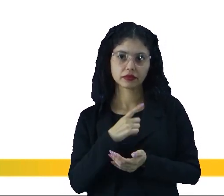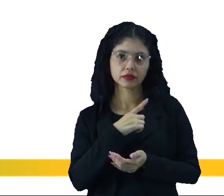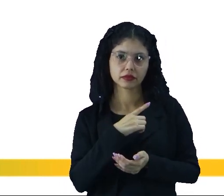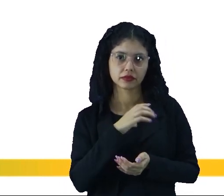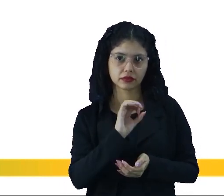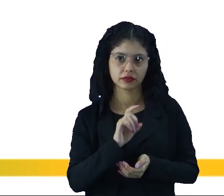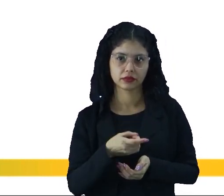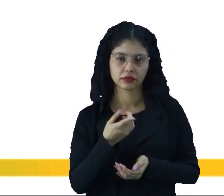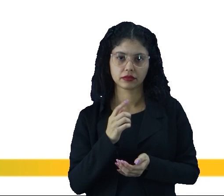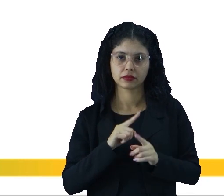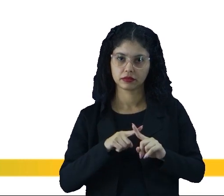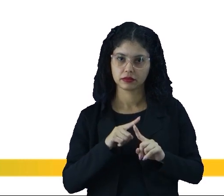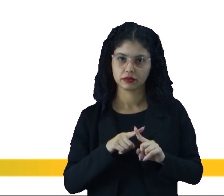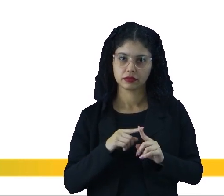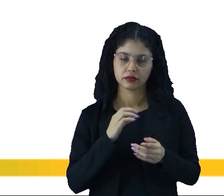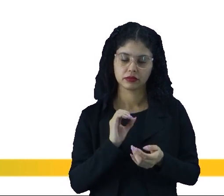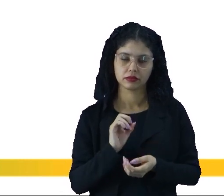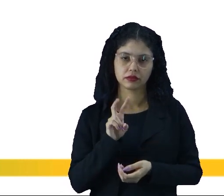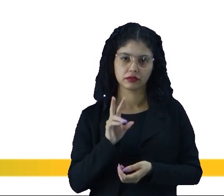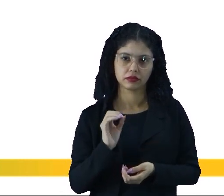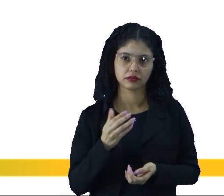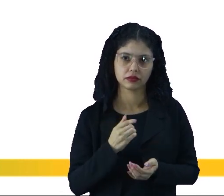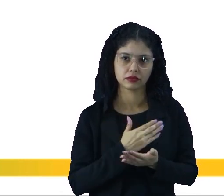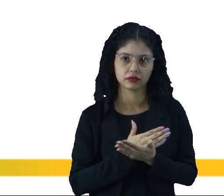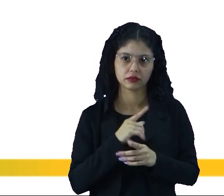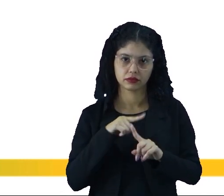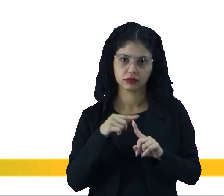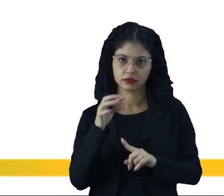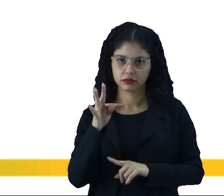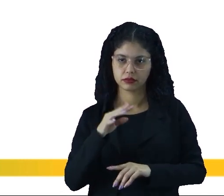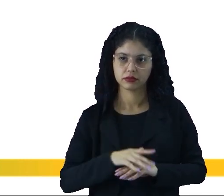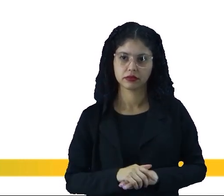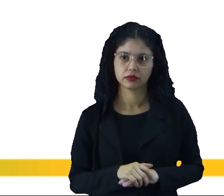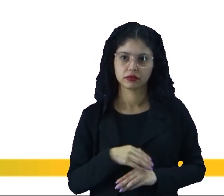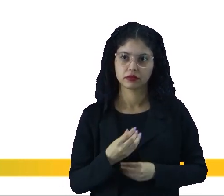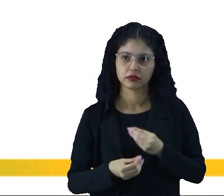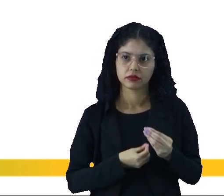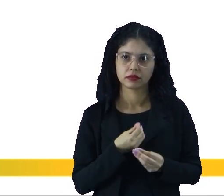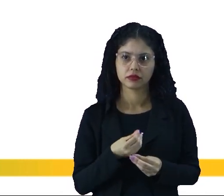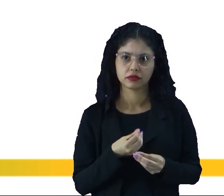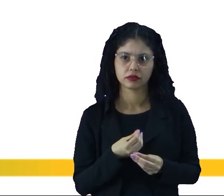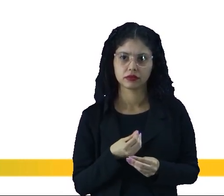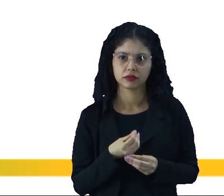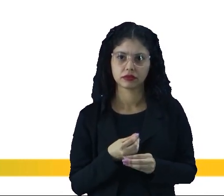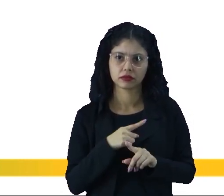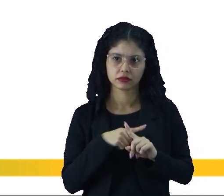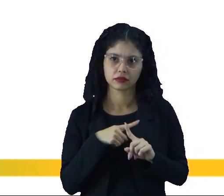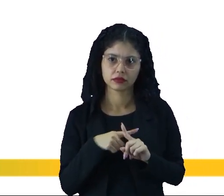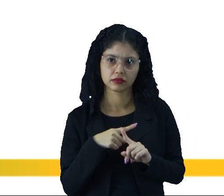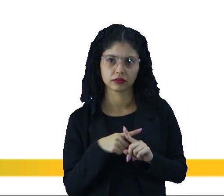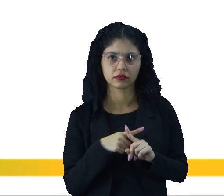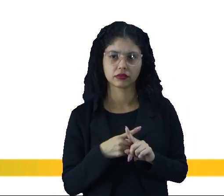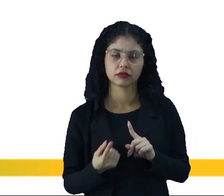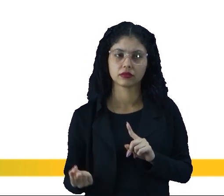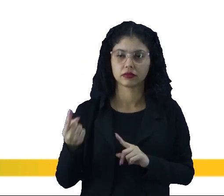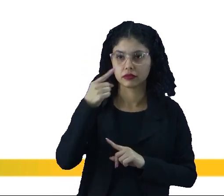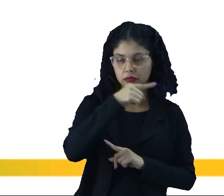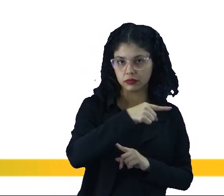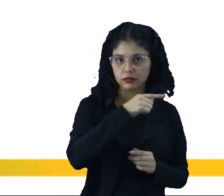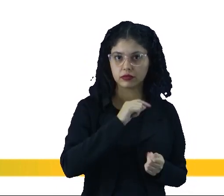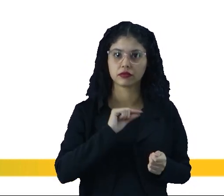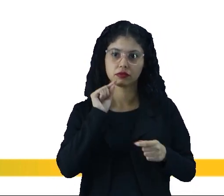que 0,6 vezes V0 vezes t. Como 0,6 está multiplicando, ele vai para o outro